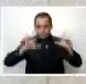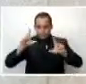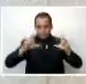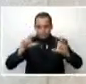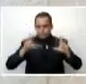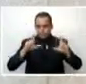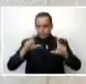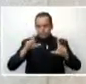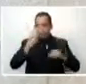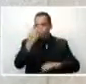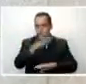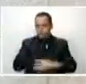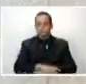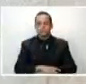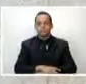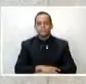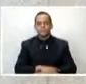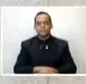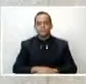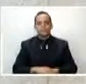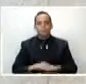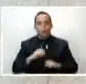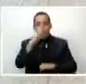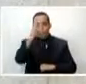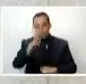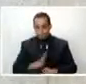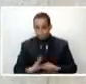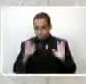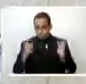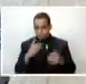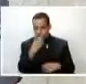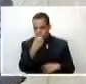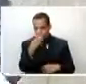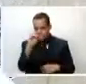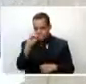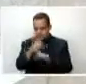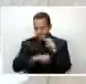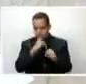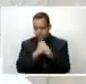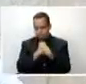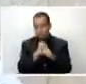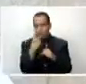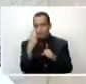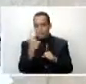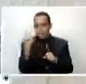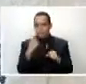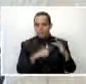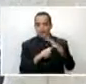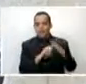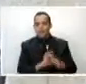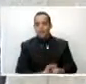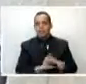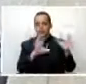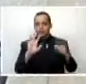TV Câmara. Nesse ano, o Brasil celebra, senhor presidente, 100 anos desde que a primeira Feira Livre aconteceu por